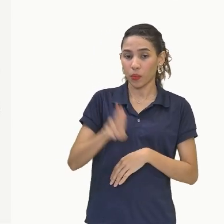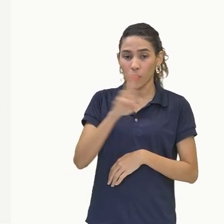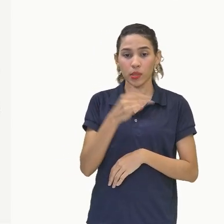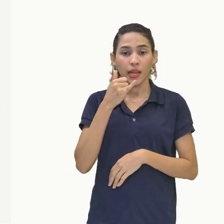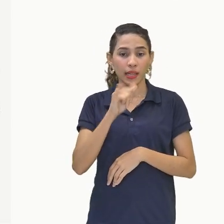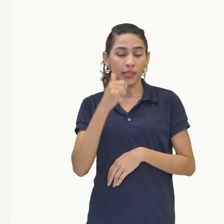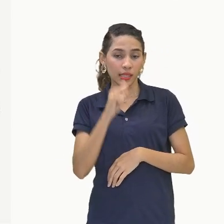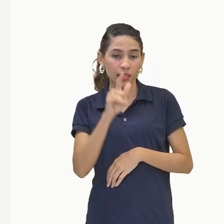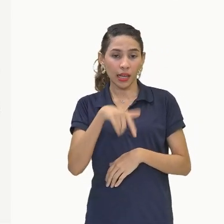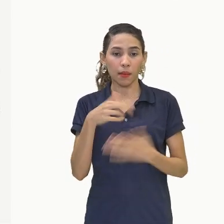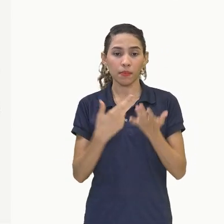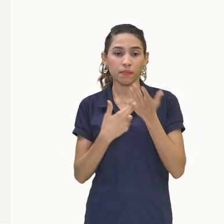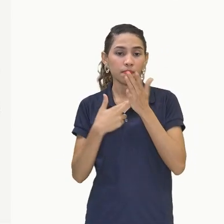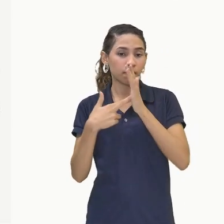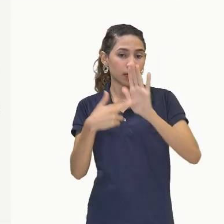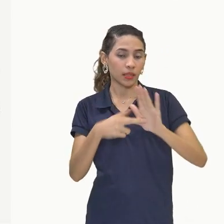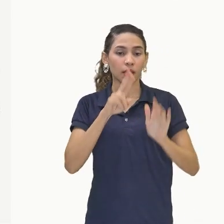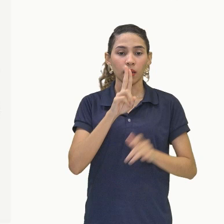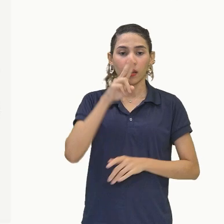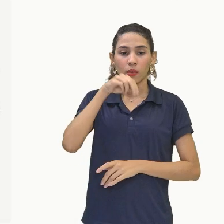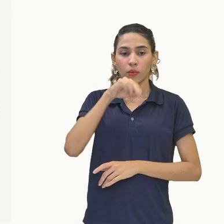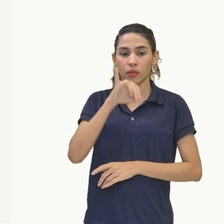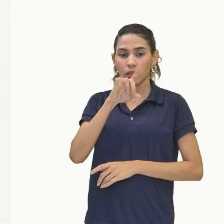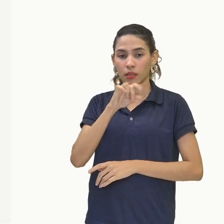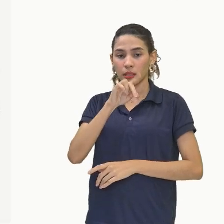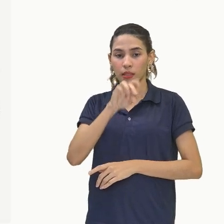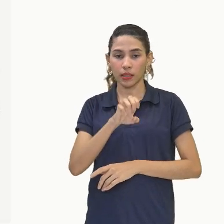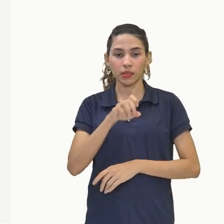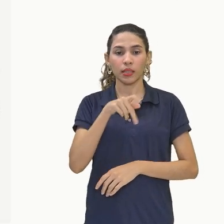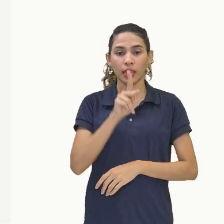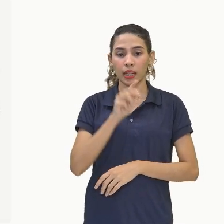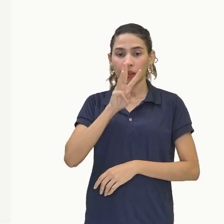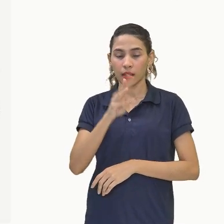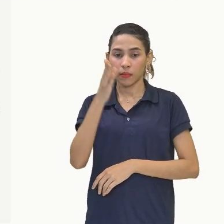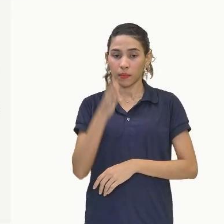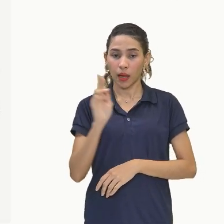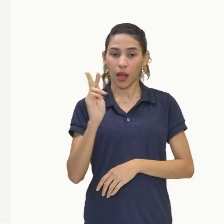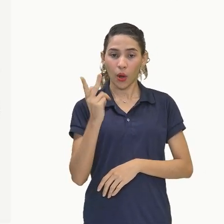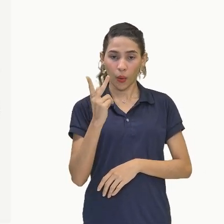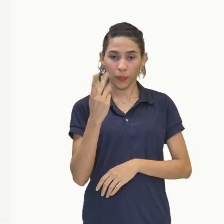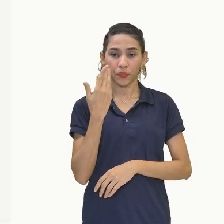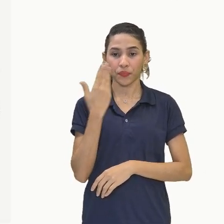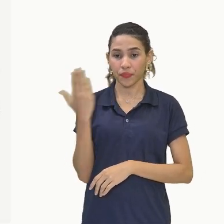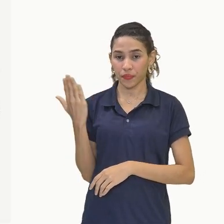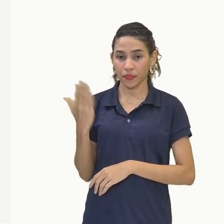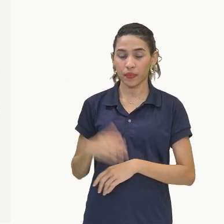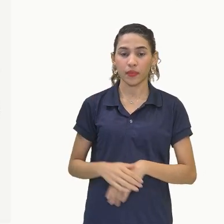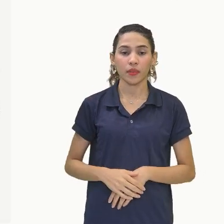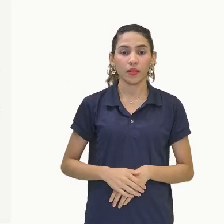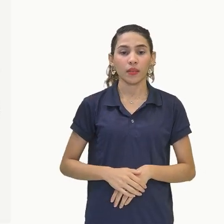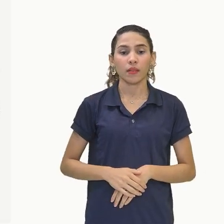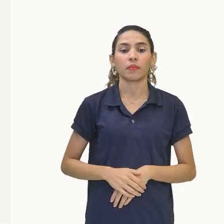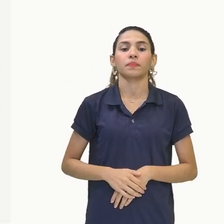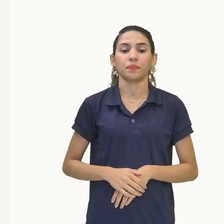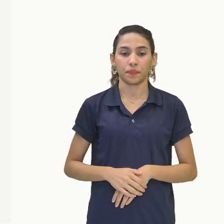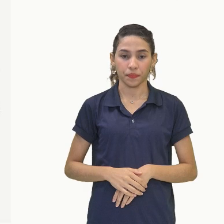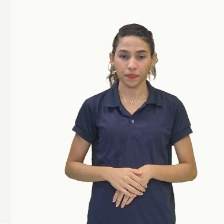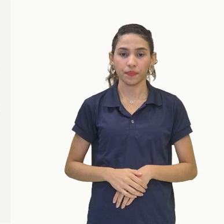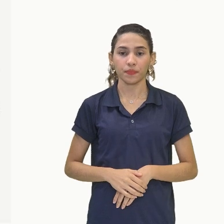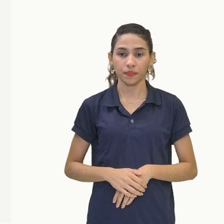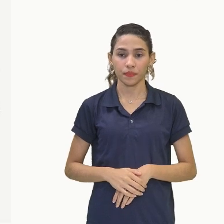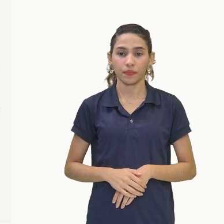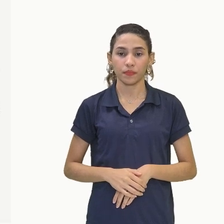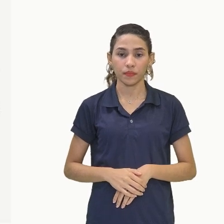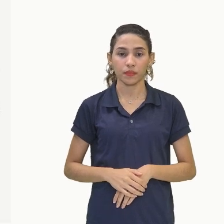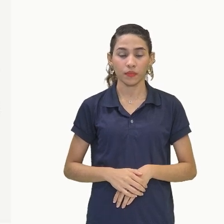de eletricidade é representado pela unidade, ó, quilowatt-hora. Então, é quilowatt-hora.